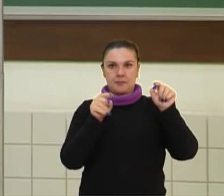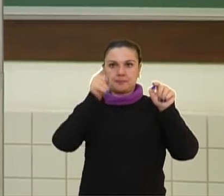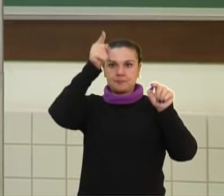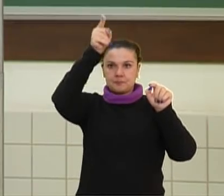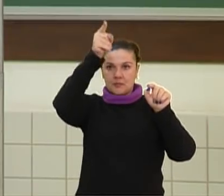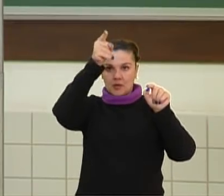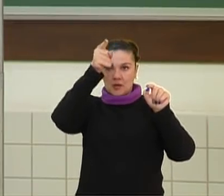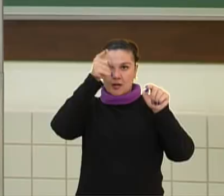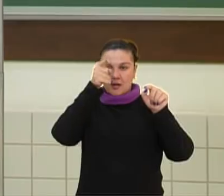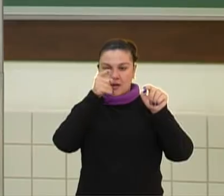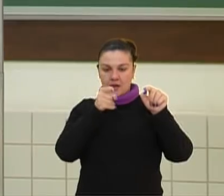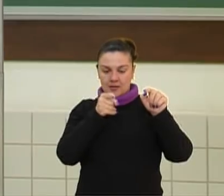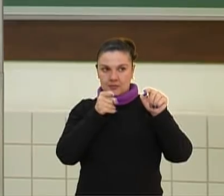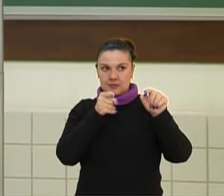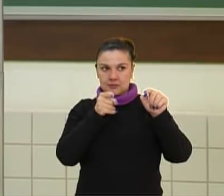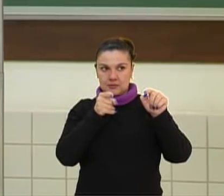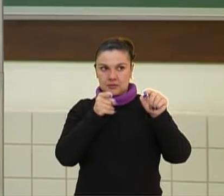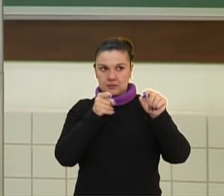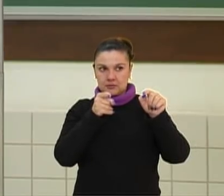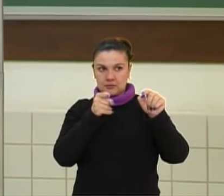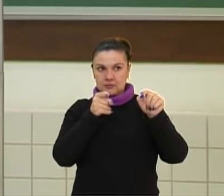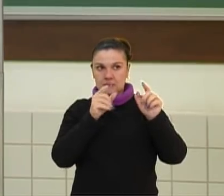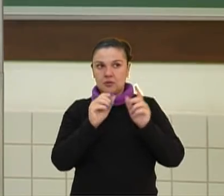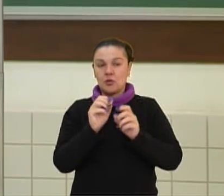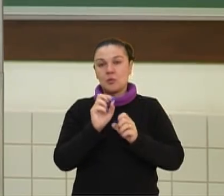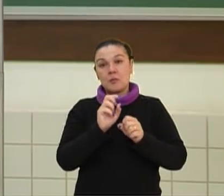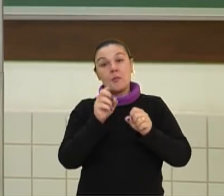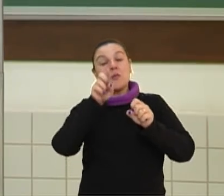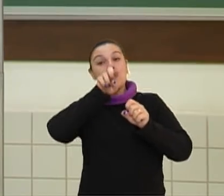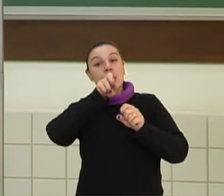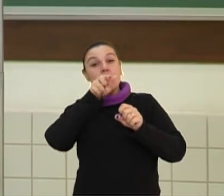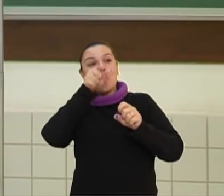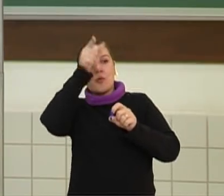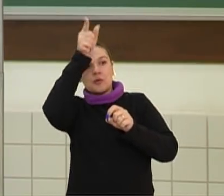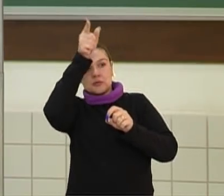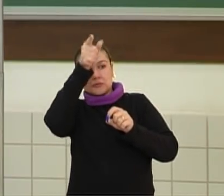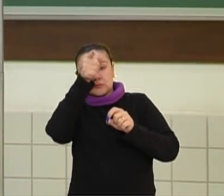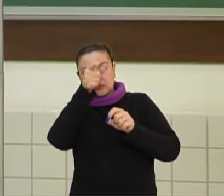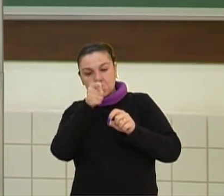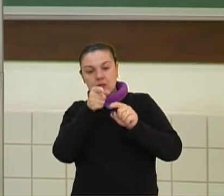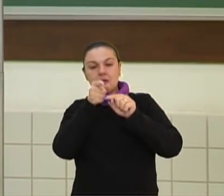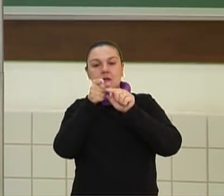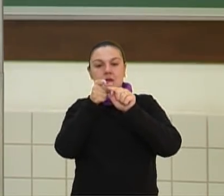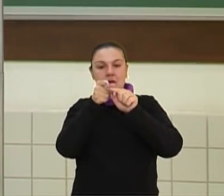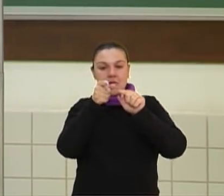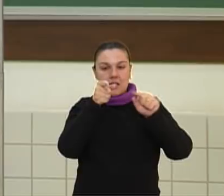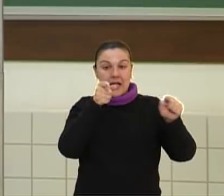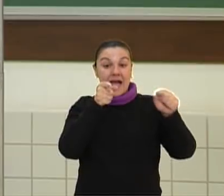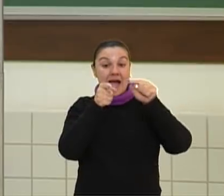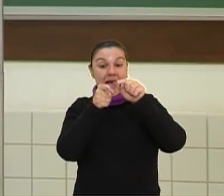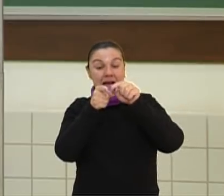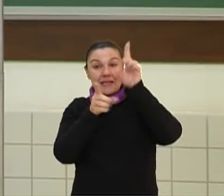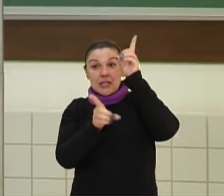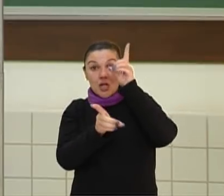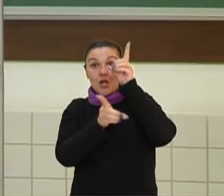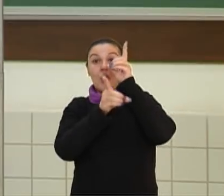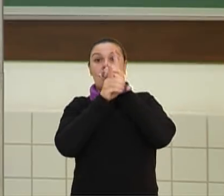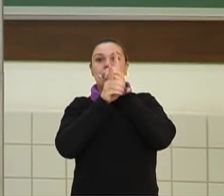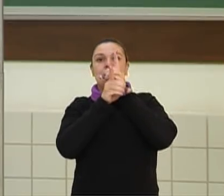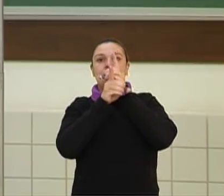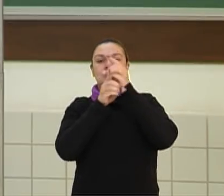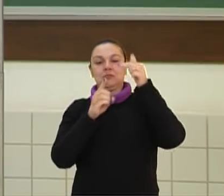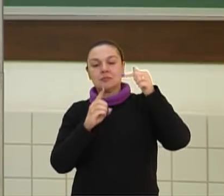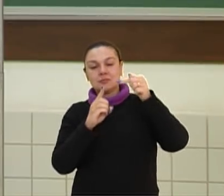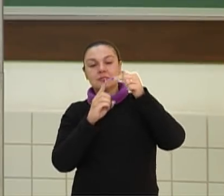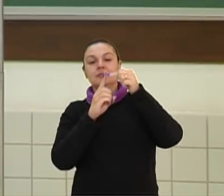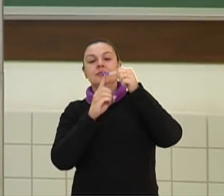semirreta, né? Então, eu vou ter uma semirreta e uma outra semirreta ligando-se a esse vértice, a esse pontinho,